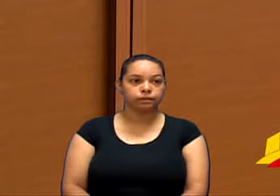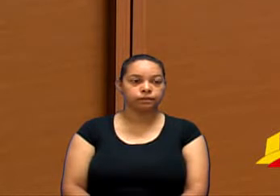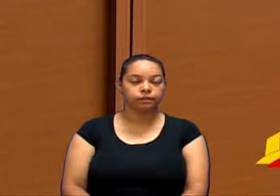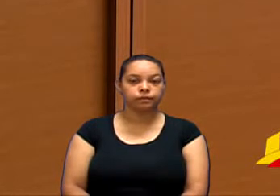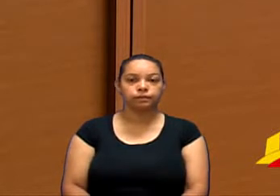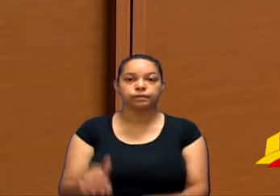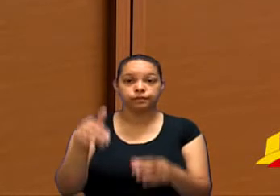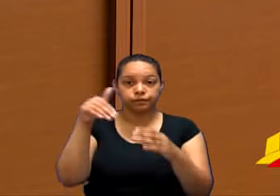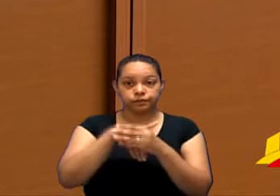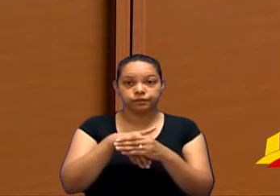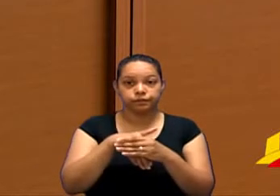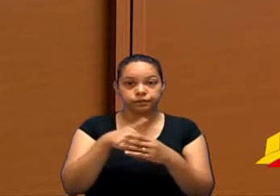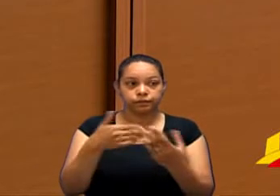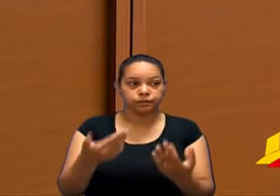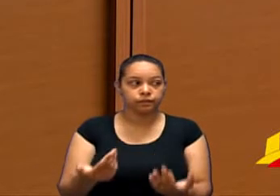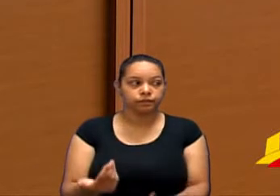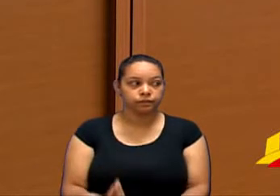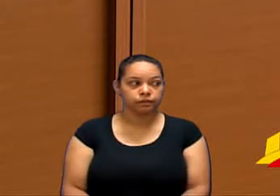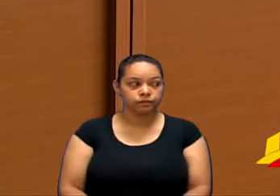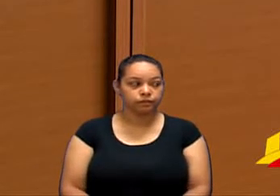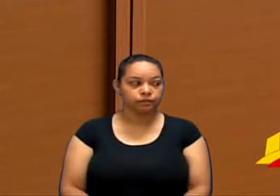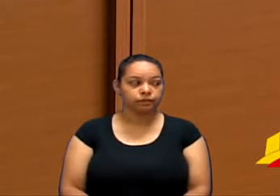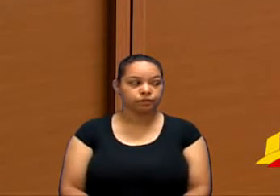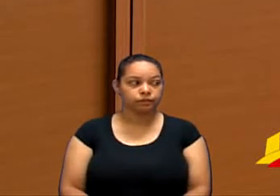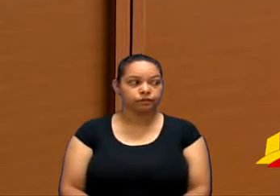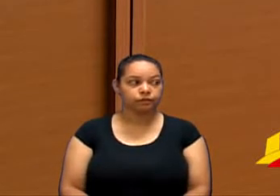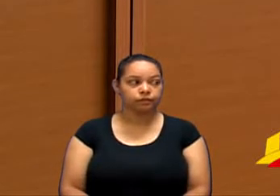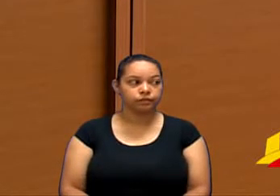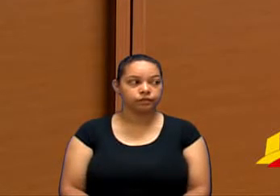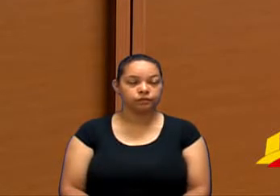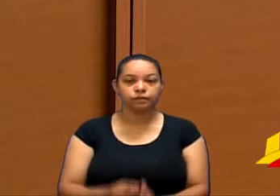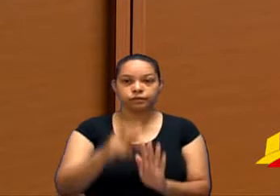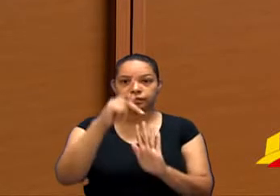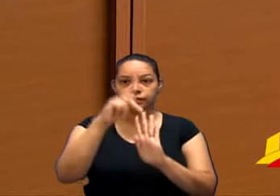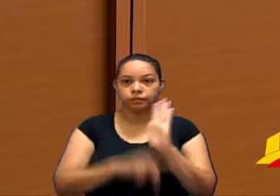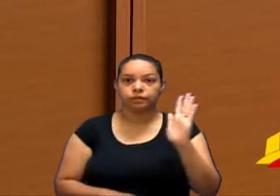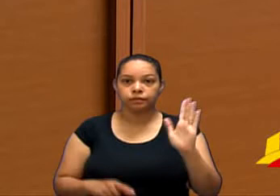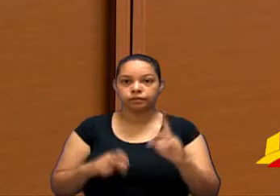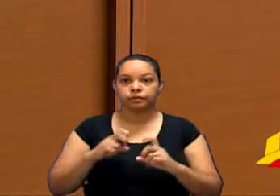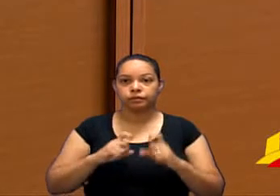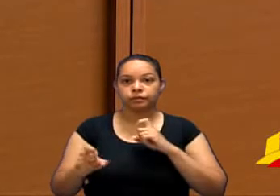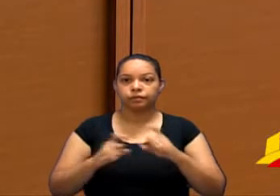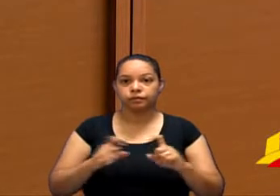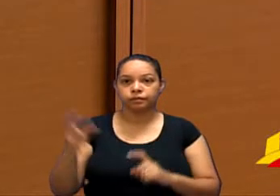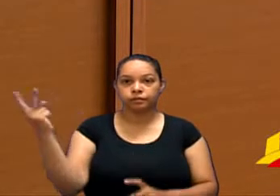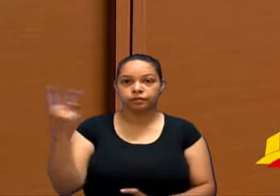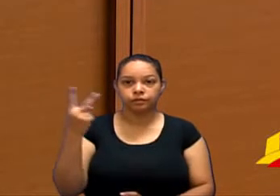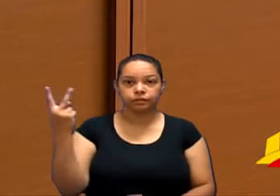o voto Esse é um projeto em segunda discussão